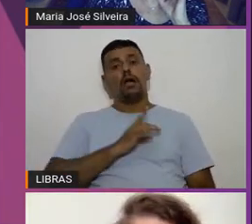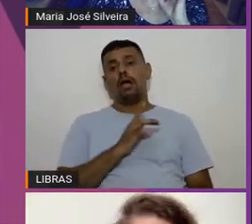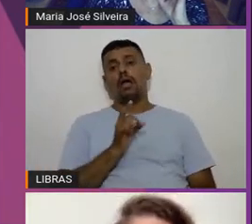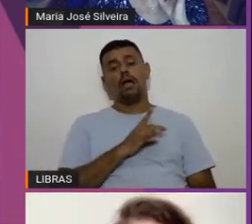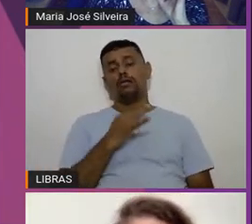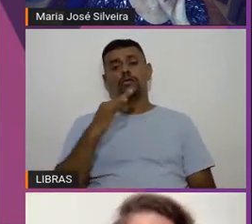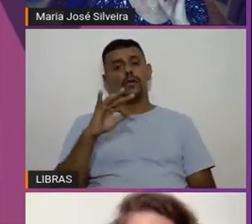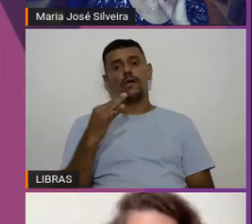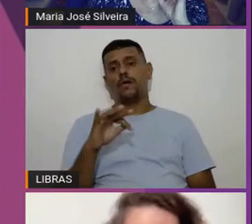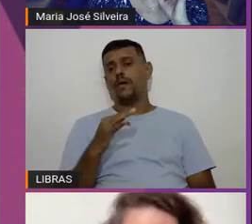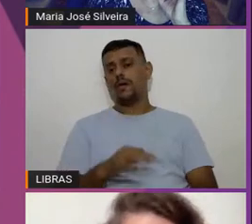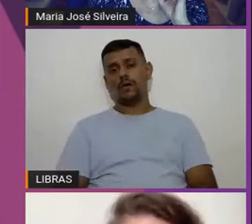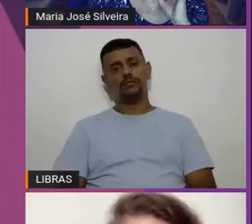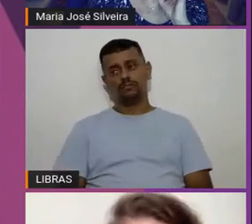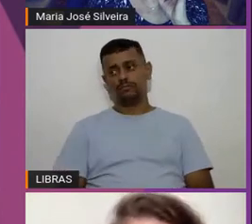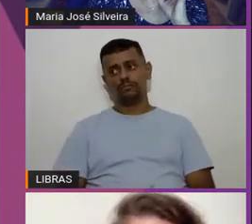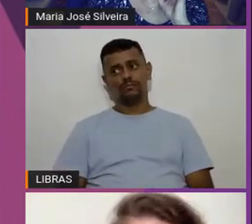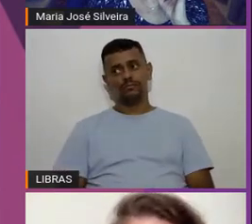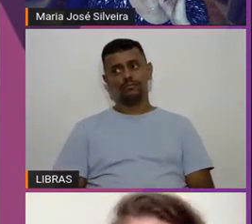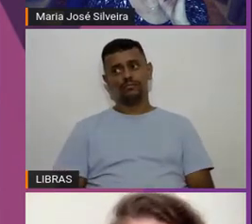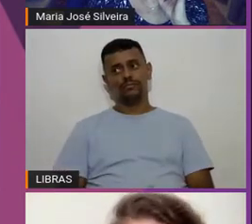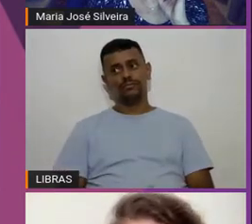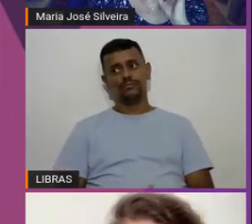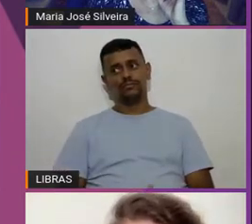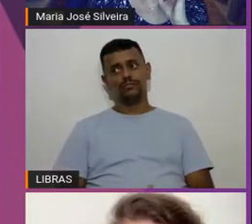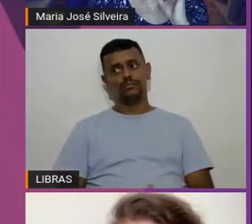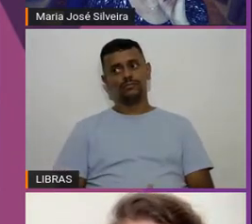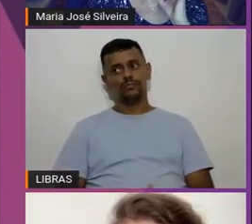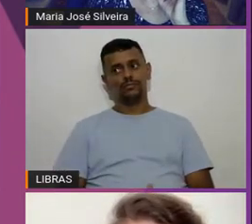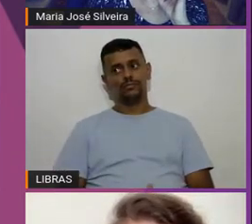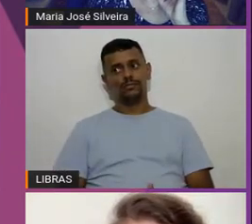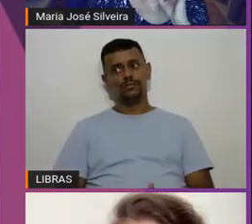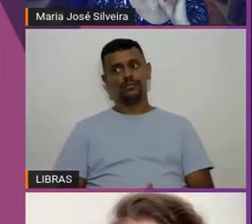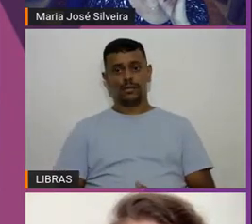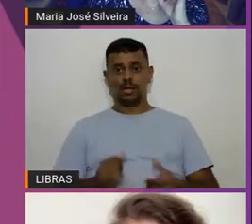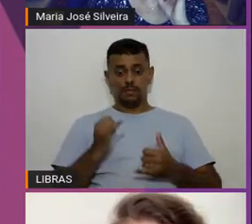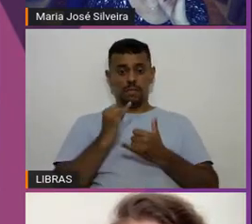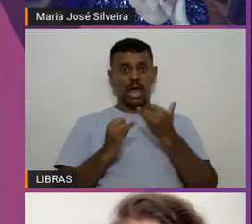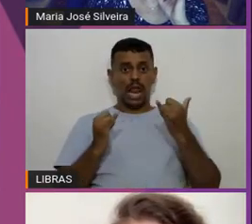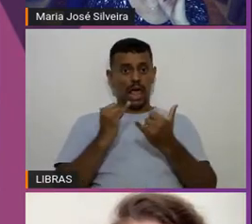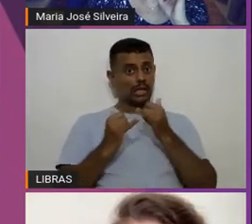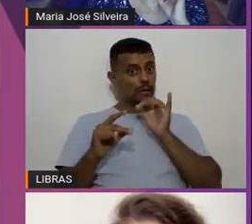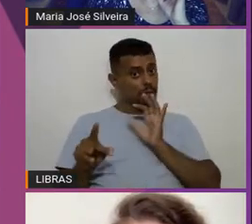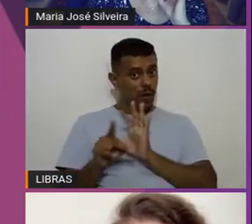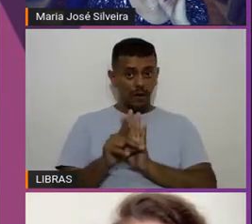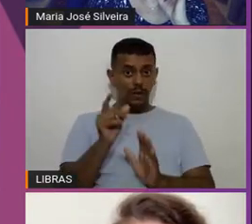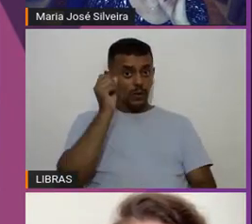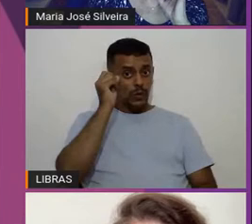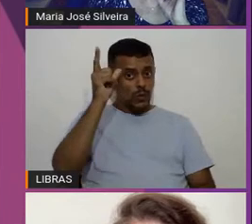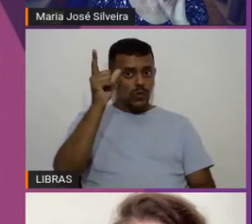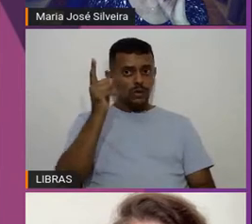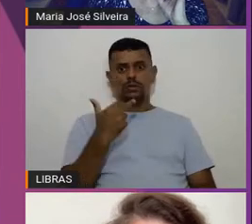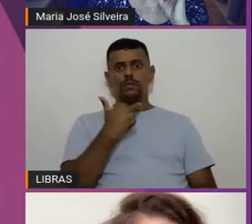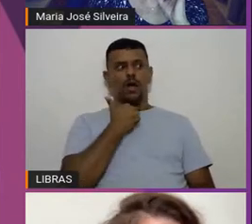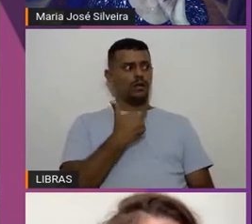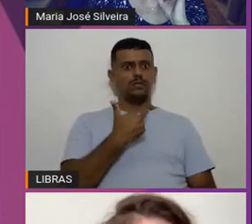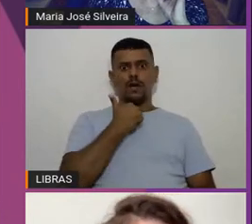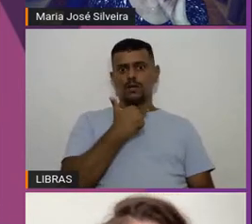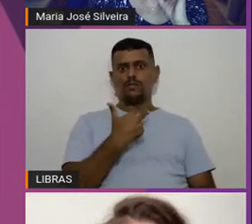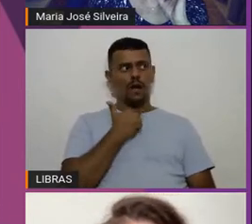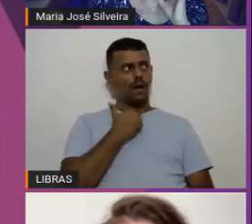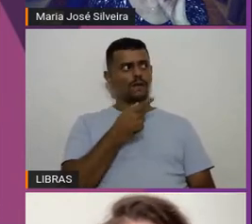gente tem uma uma certa cultura de que a gente não pode falar da dor e para mim é importante